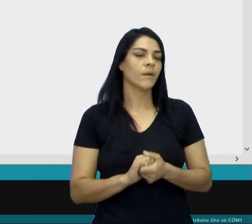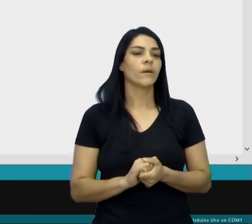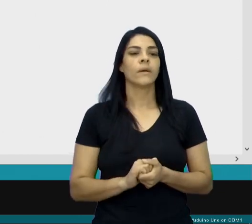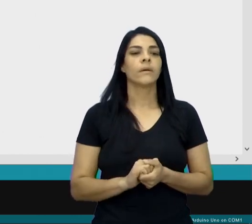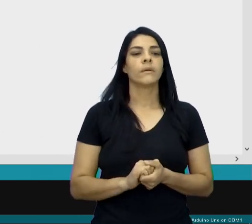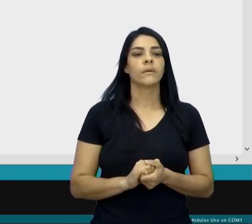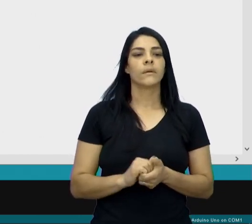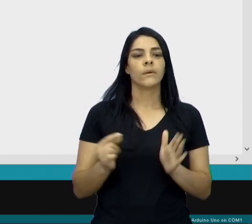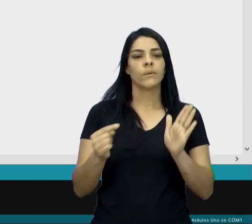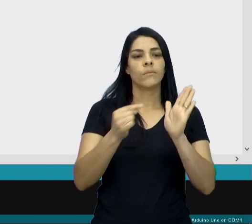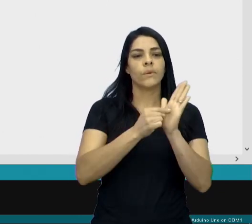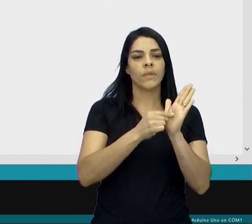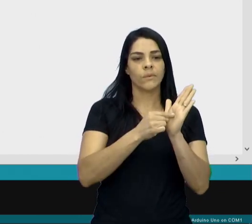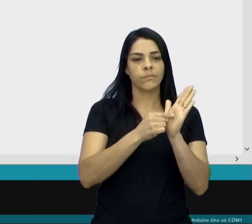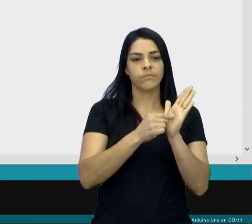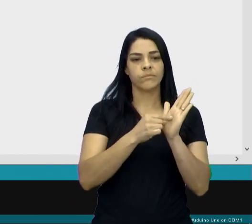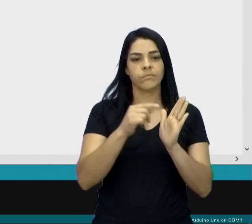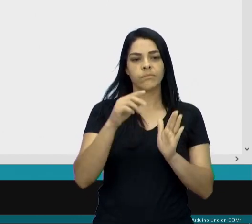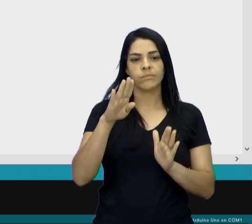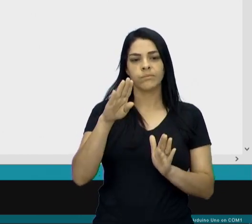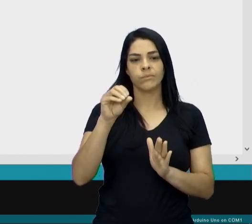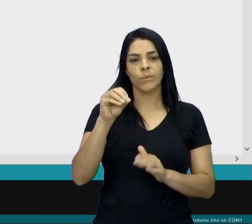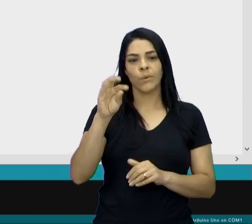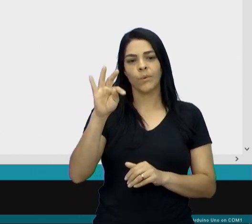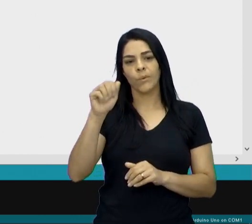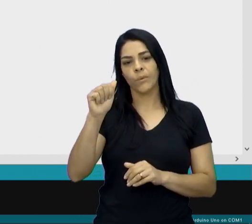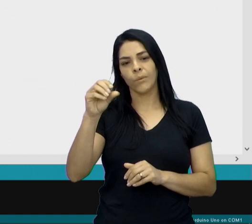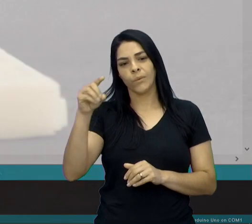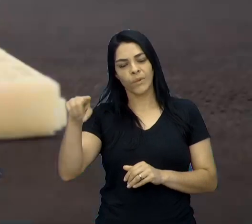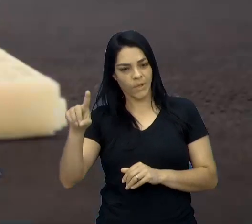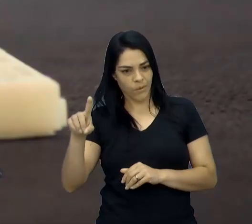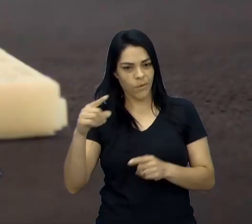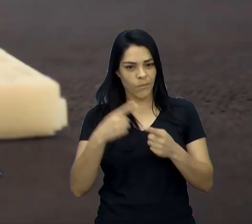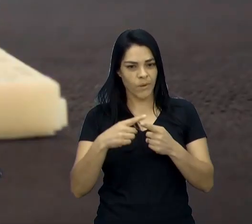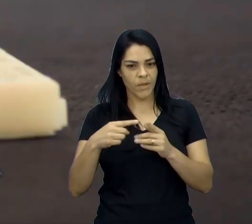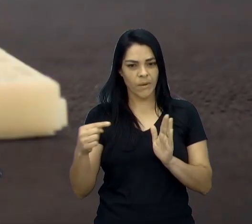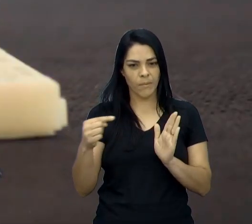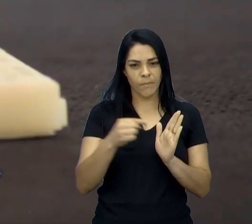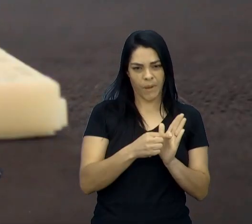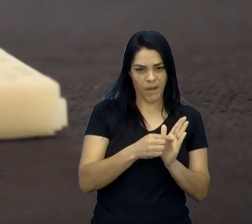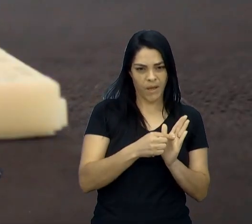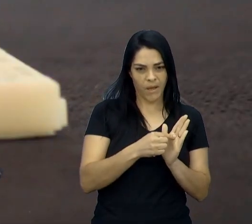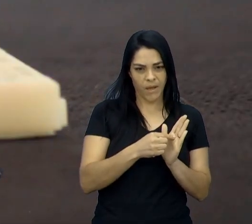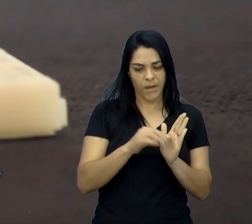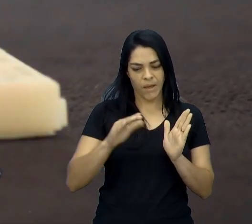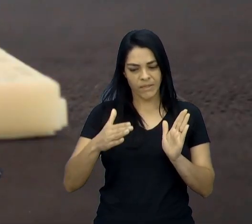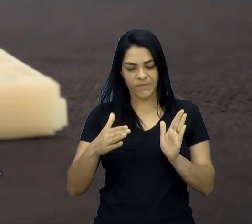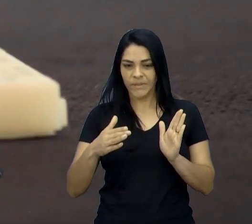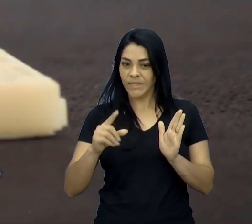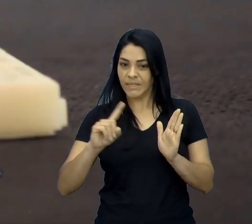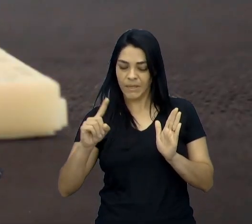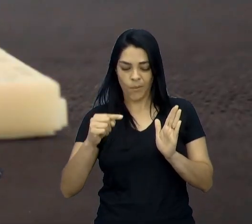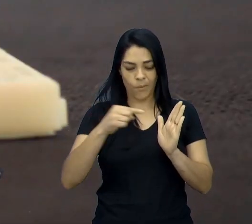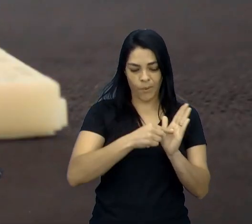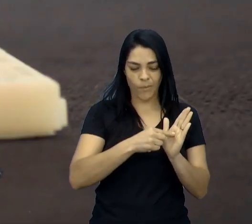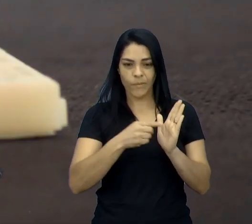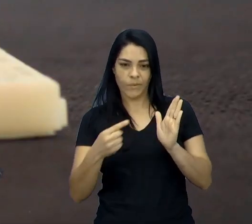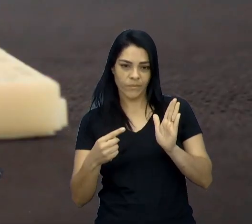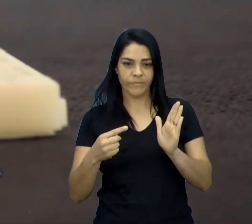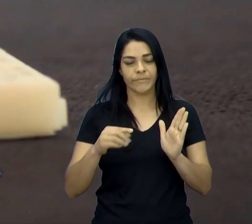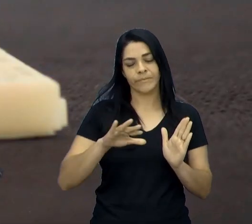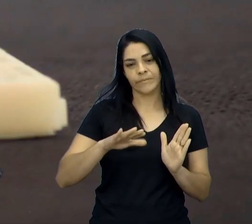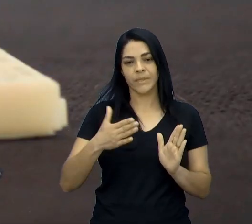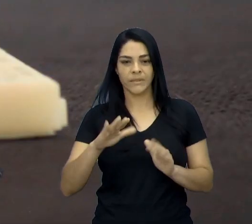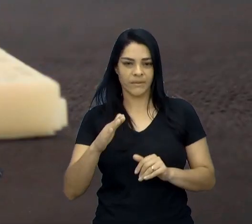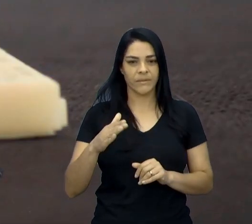botão pressionado, porque você pode, tem hora que você vai pressionar, tem hora que você não vai pressionar, então também é uma variável e